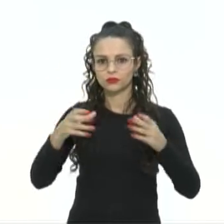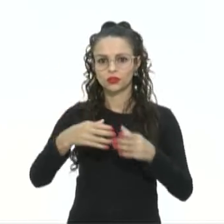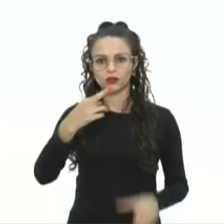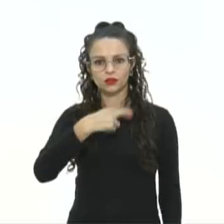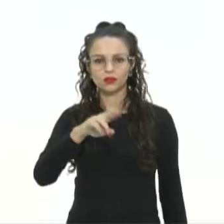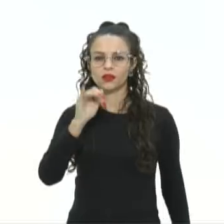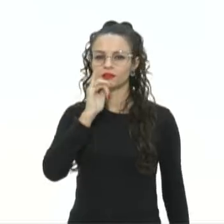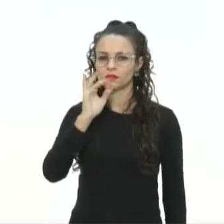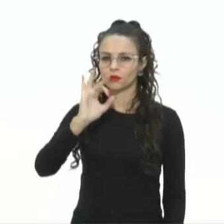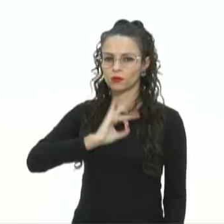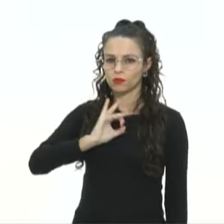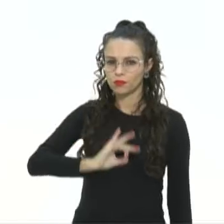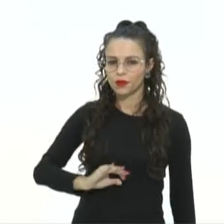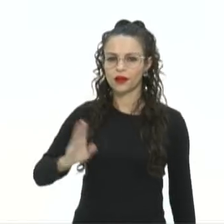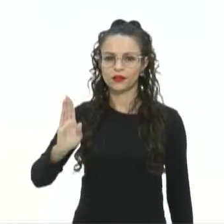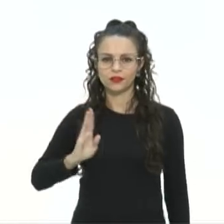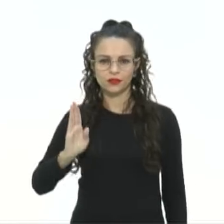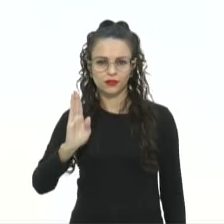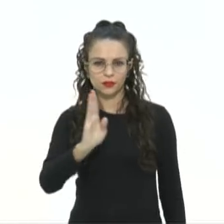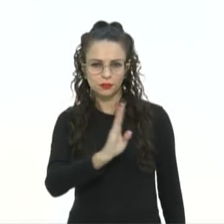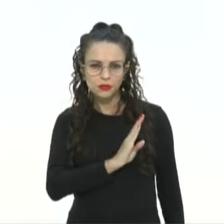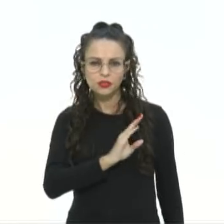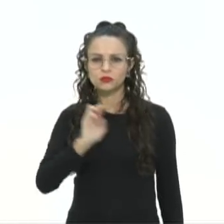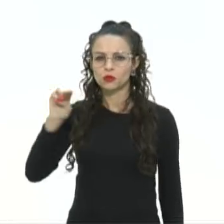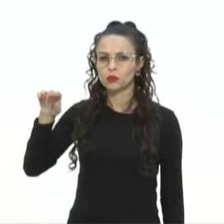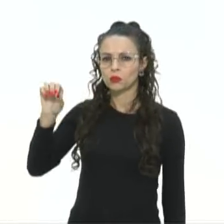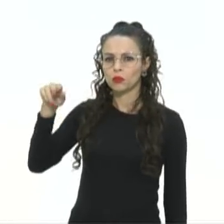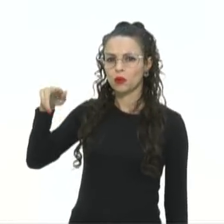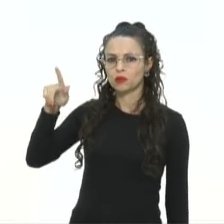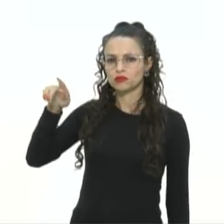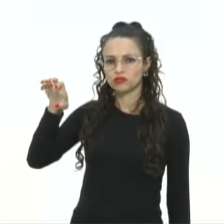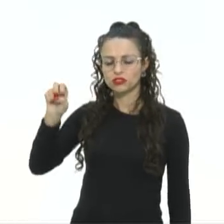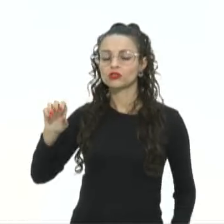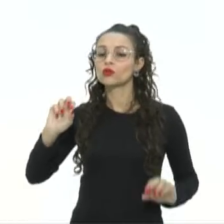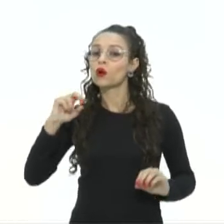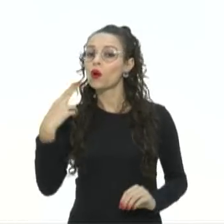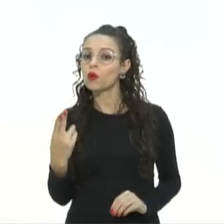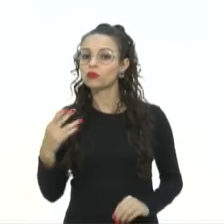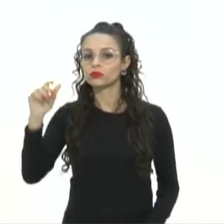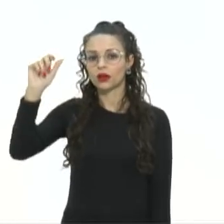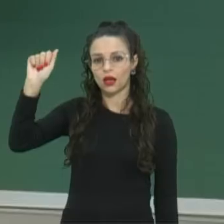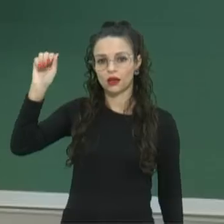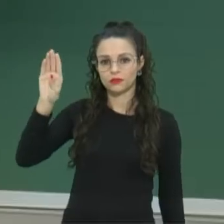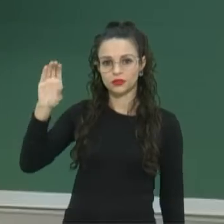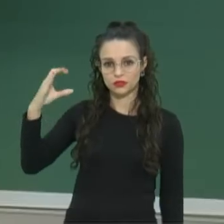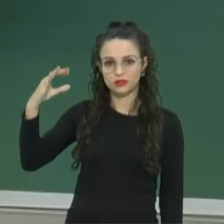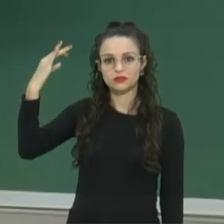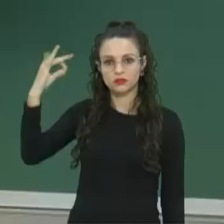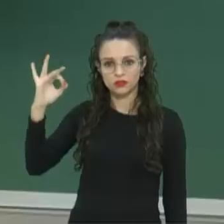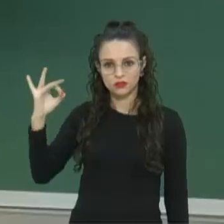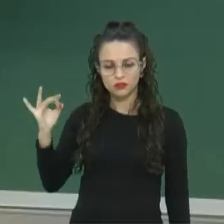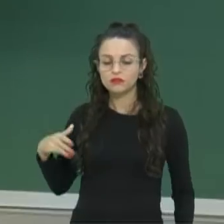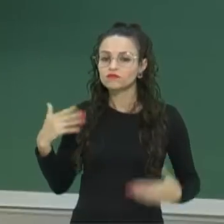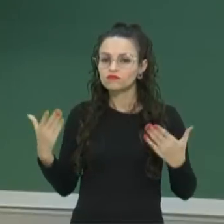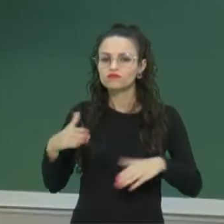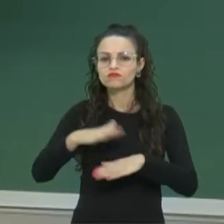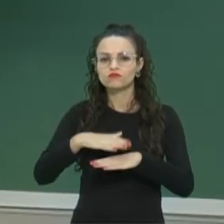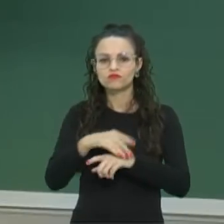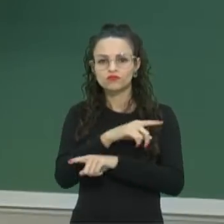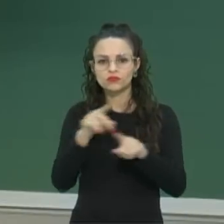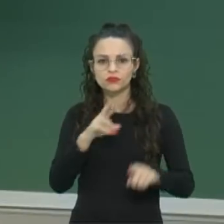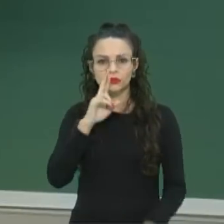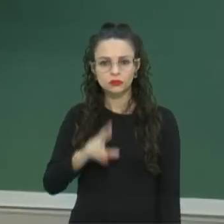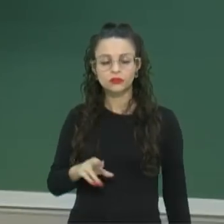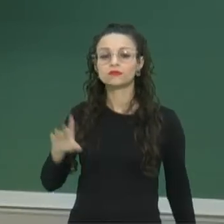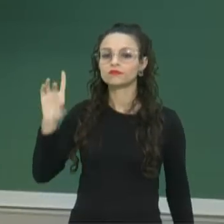como padres, bispos, rabinos, pastores e monges? Ou todas as alternativas estão corretas? Qual que vocês realmente responderam, pessoal? A